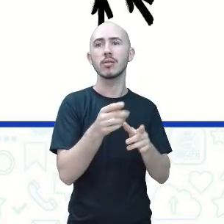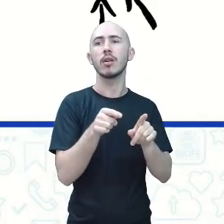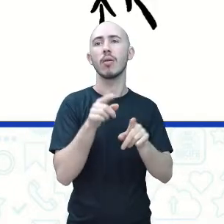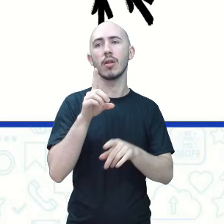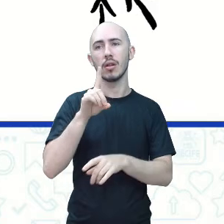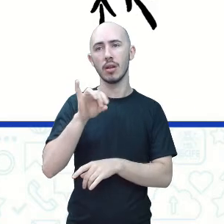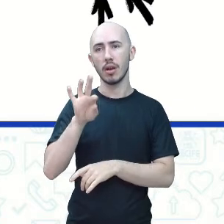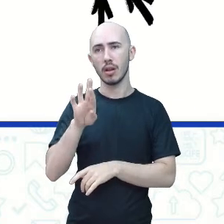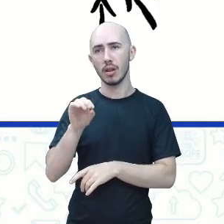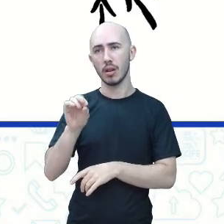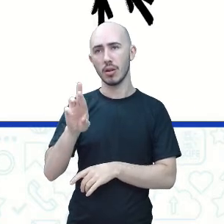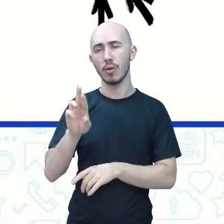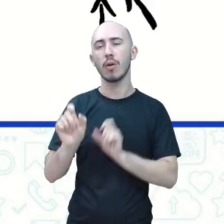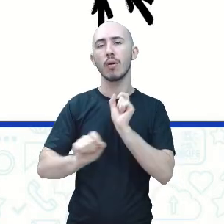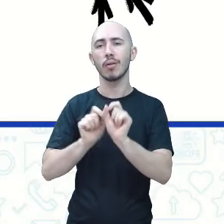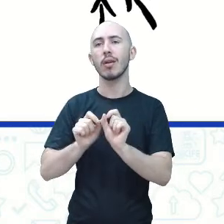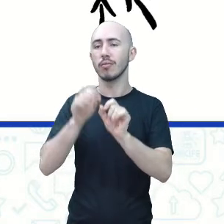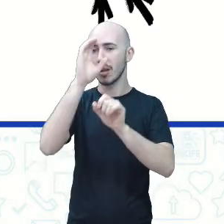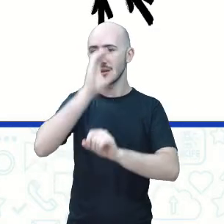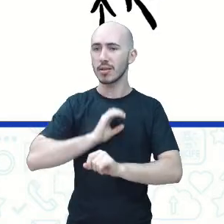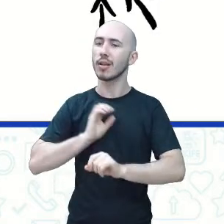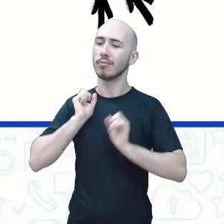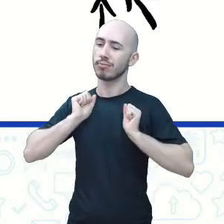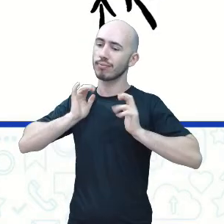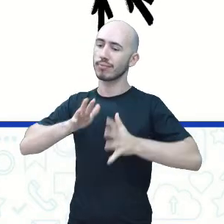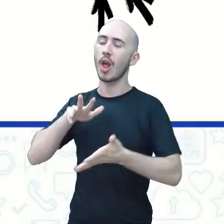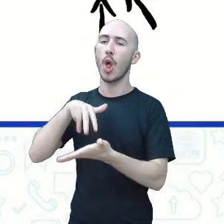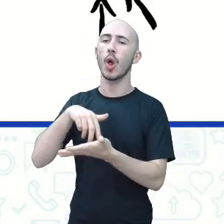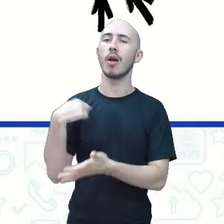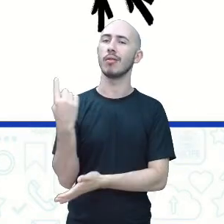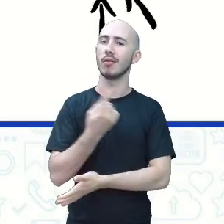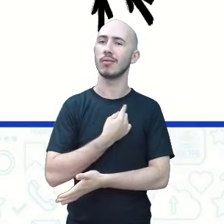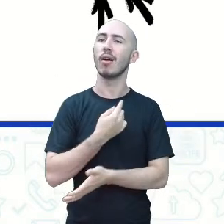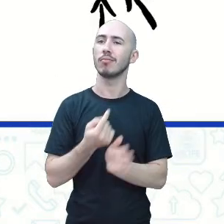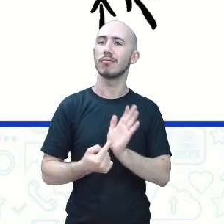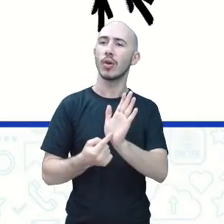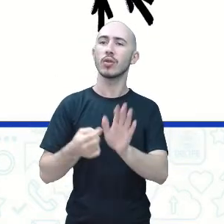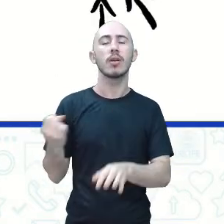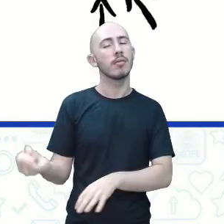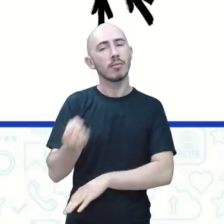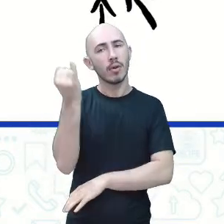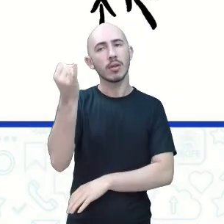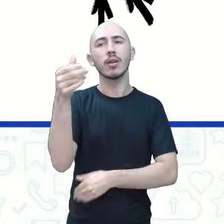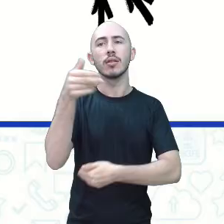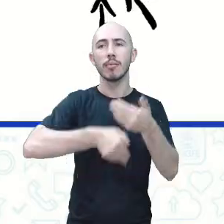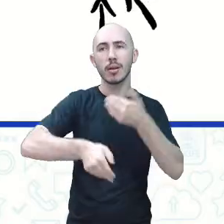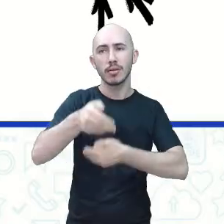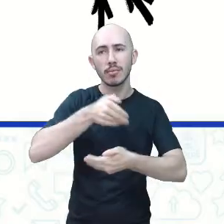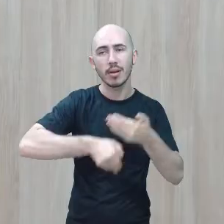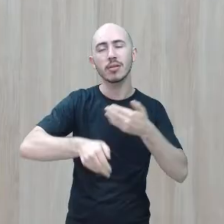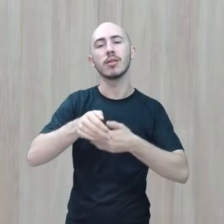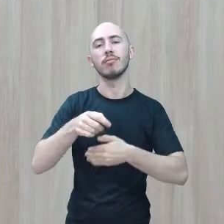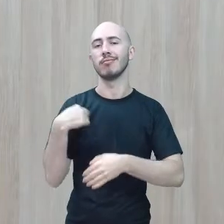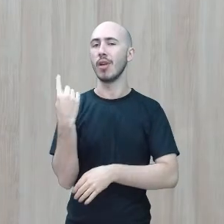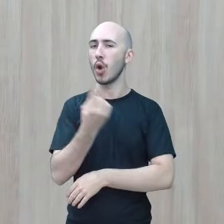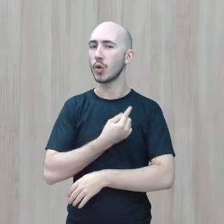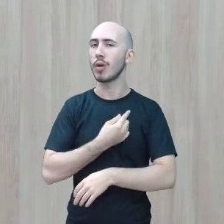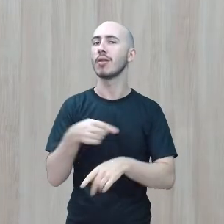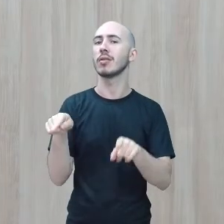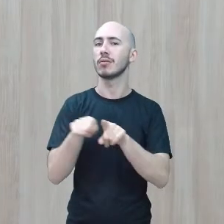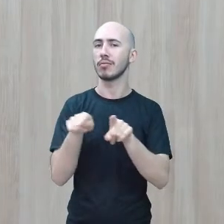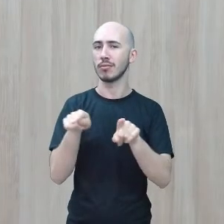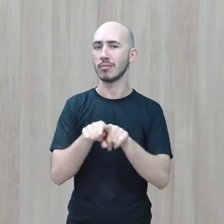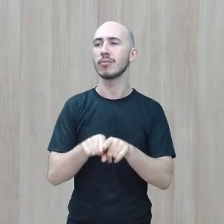consolida enquanto exercício de cidadania. Então, a gente reforça aqui o quanto é importante a gente se engajar e